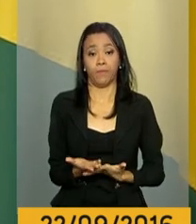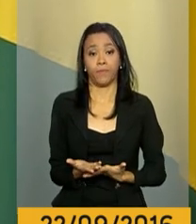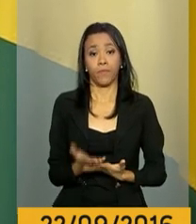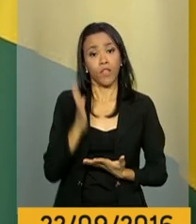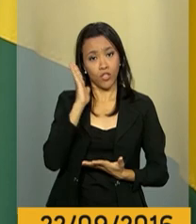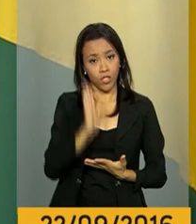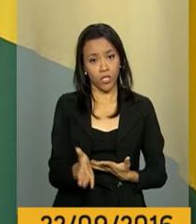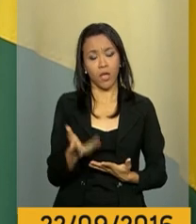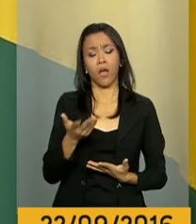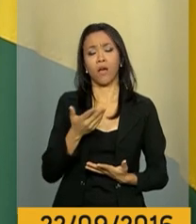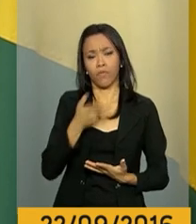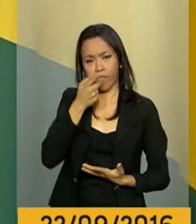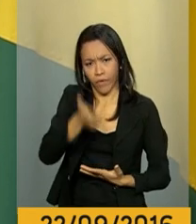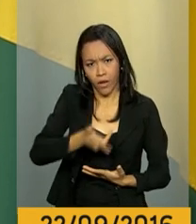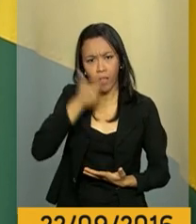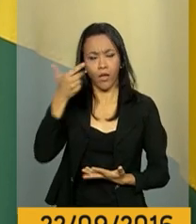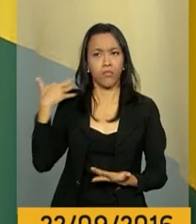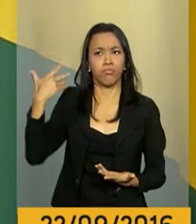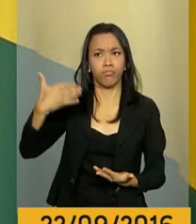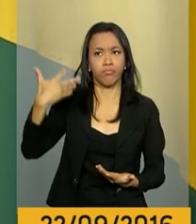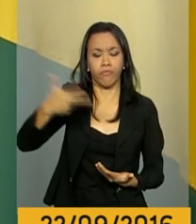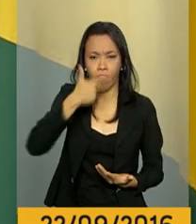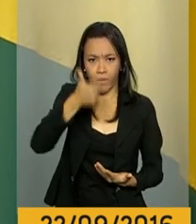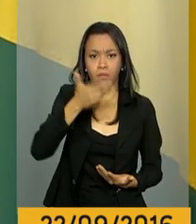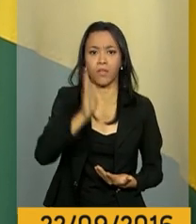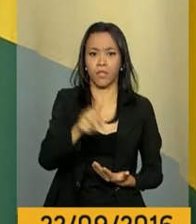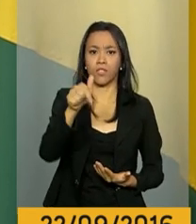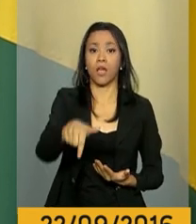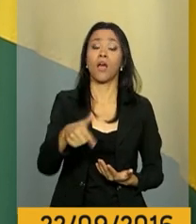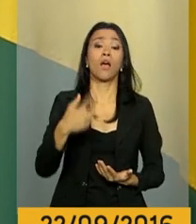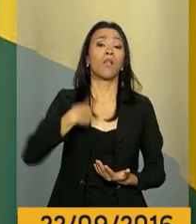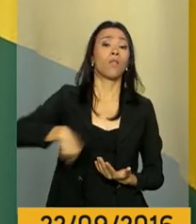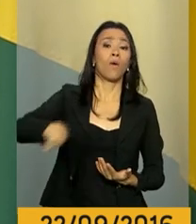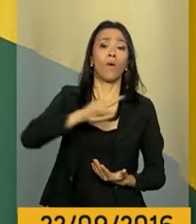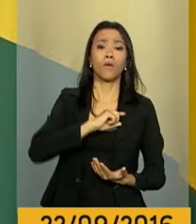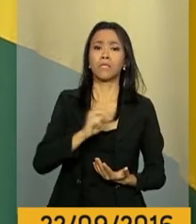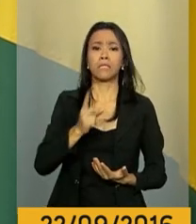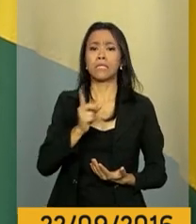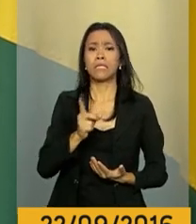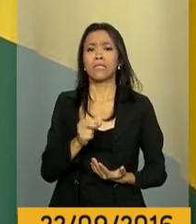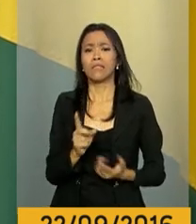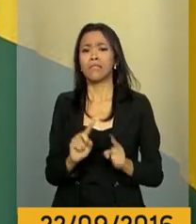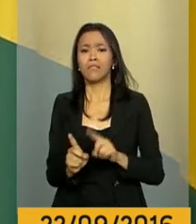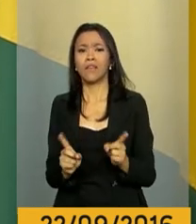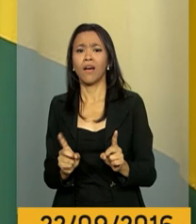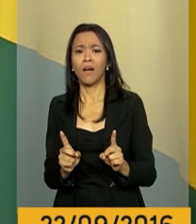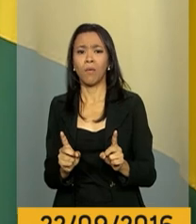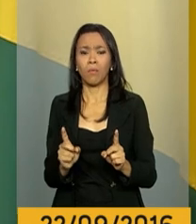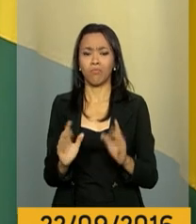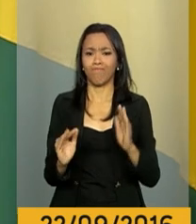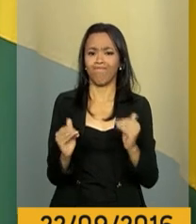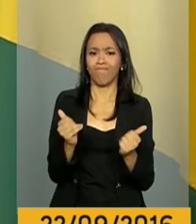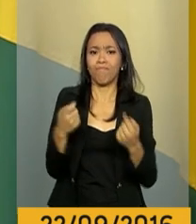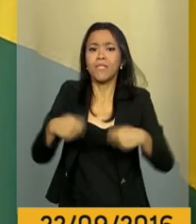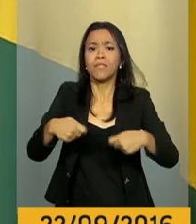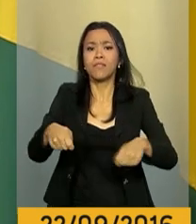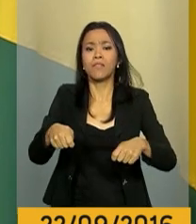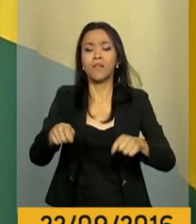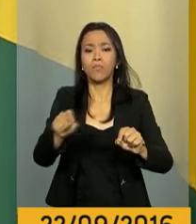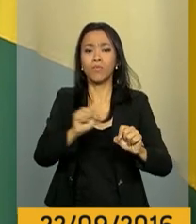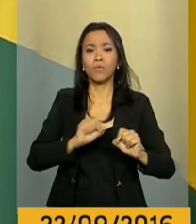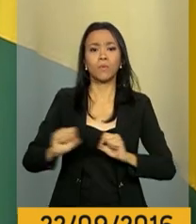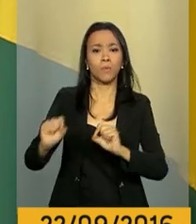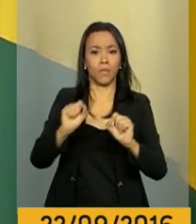venho dizendo ao longo do tempo não estamos perseguindo nemum estado mínimo nem um estado máximo precisamos de um